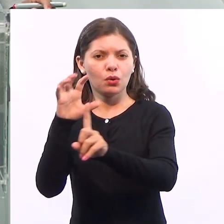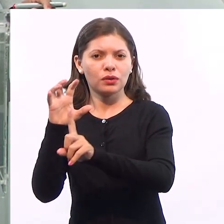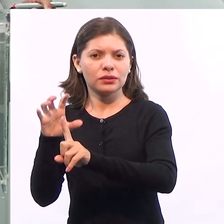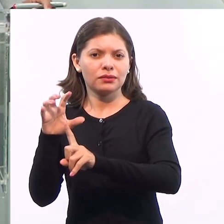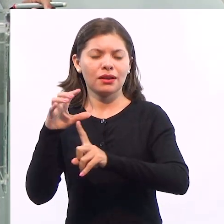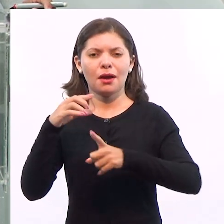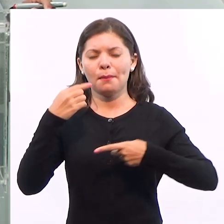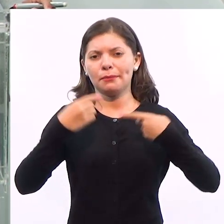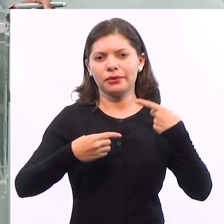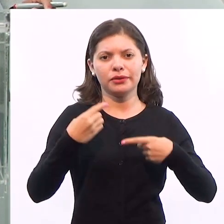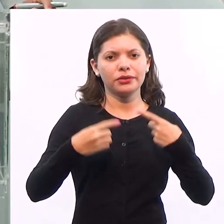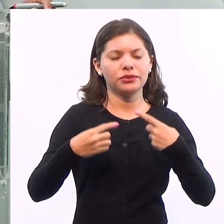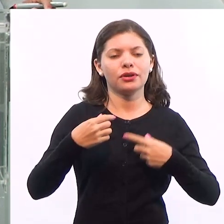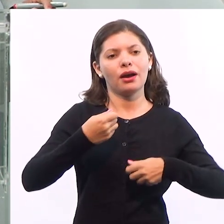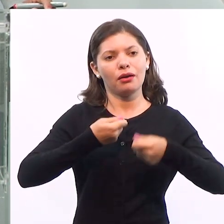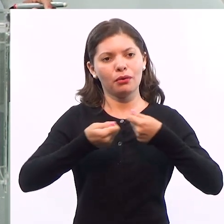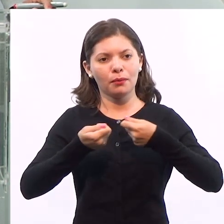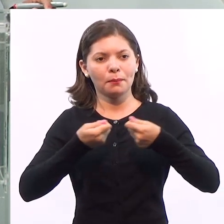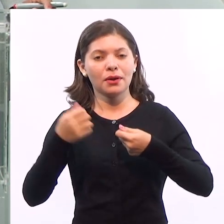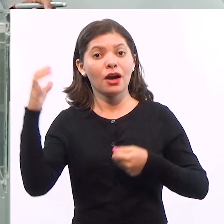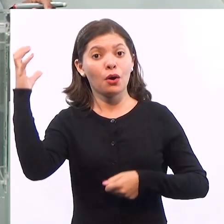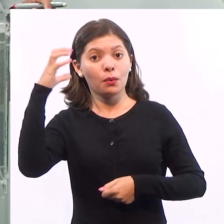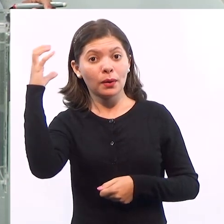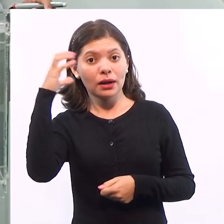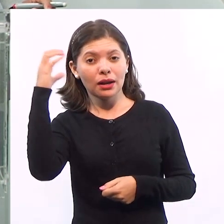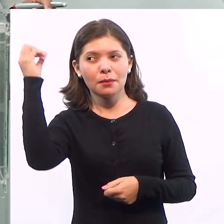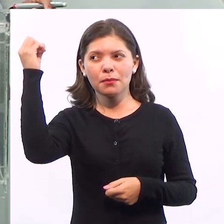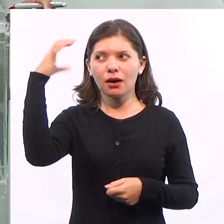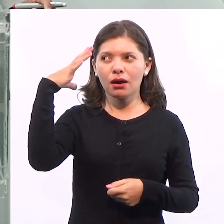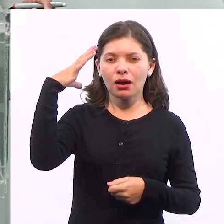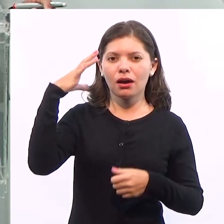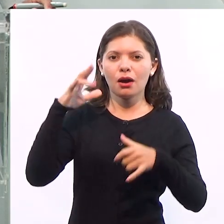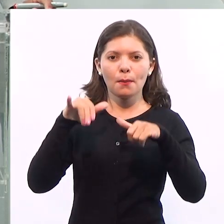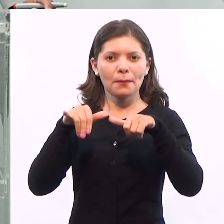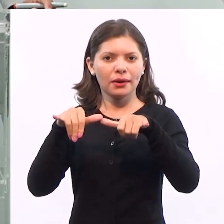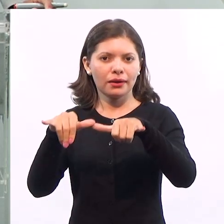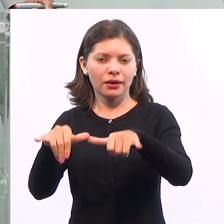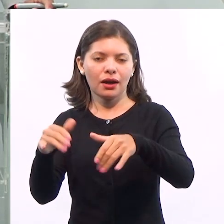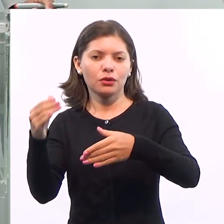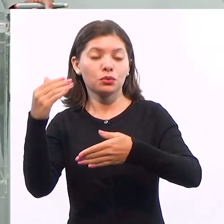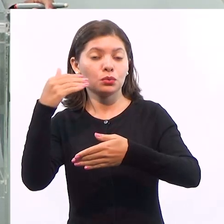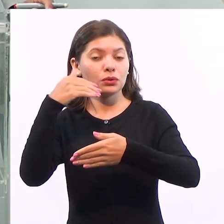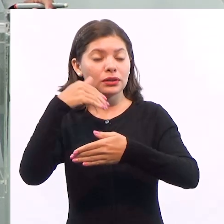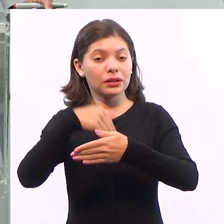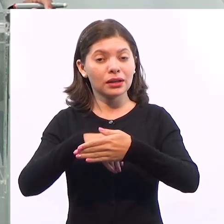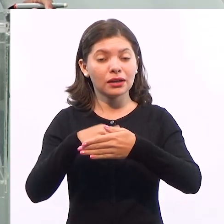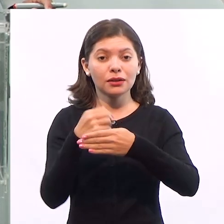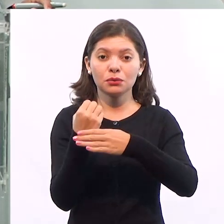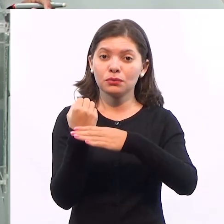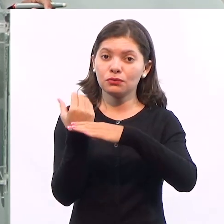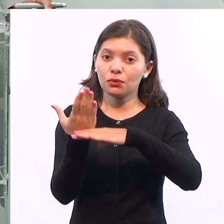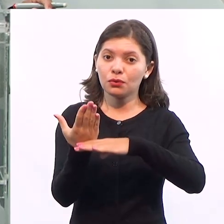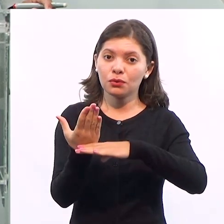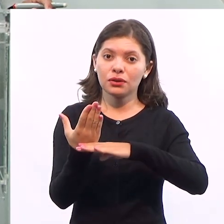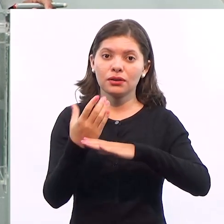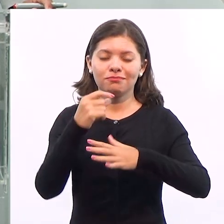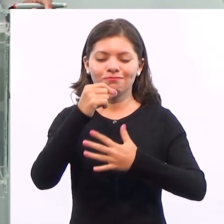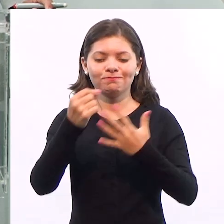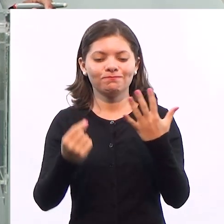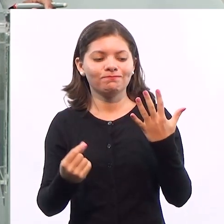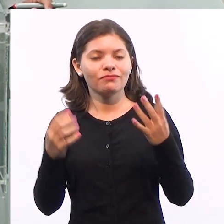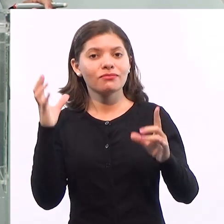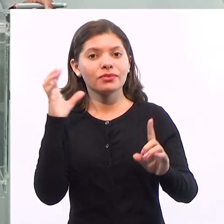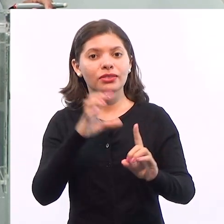essas organizações, a política, a economia, o clima, o mercado interno, o mercado externo, tudo isso são